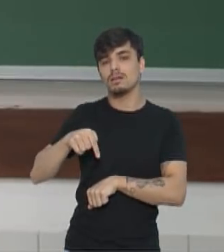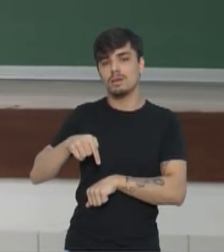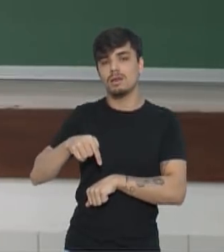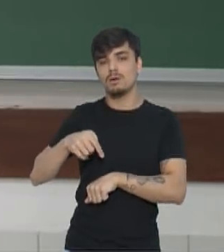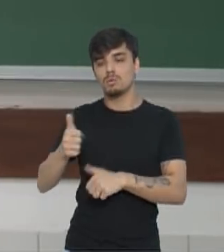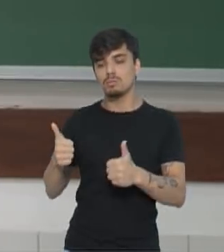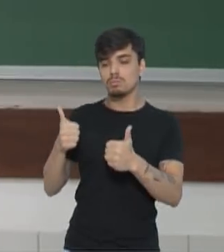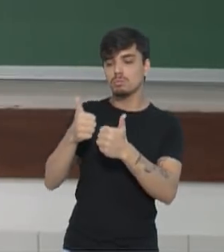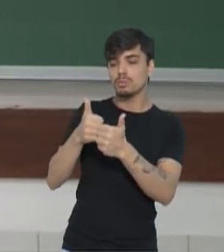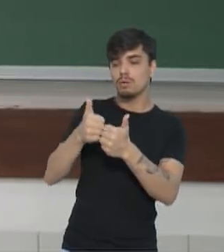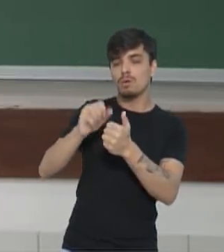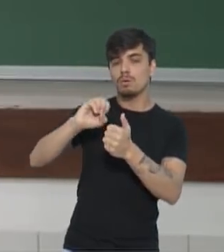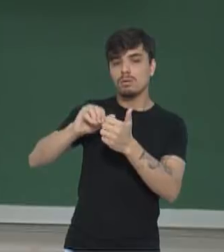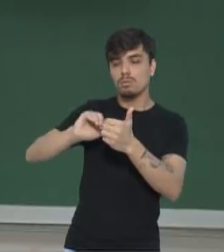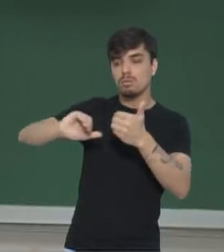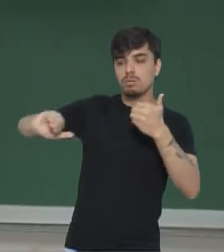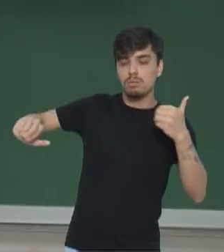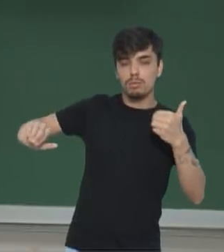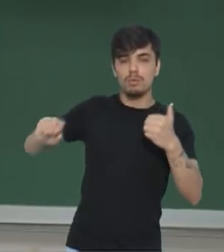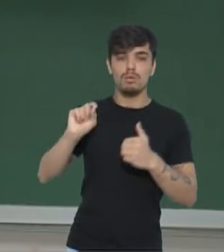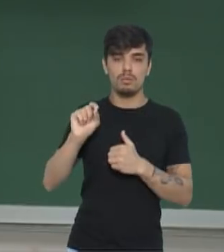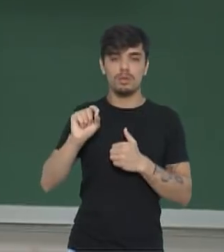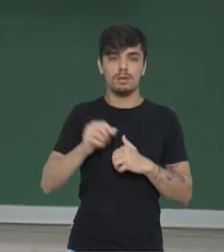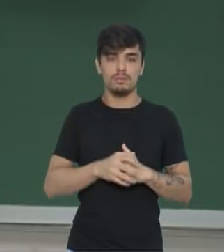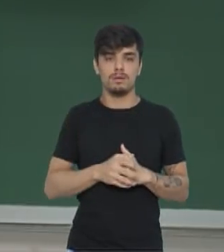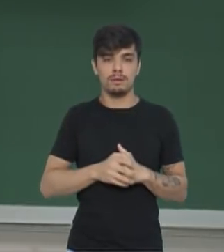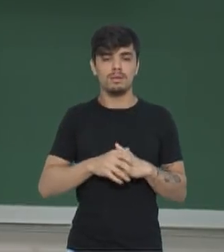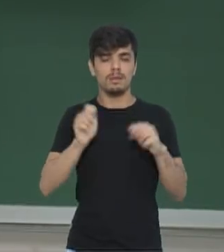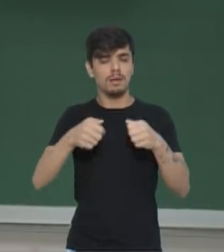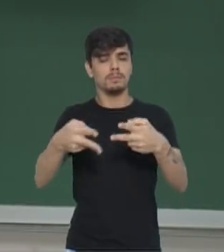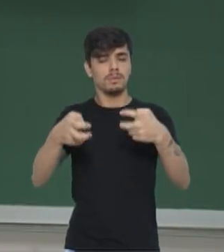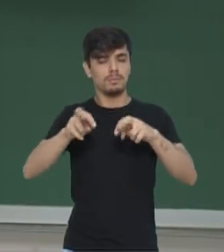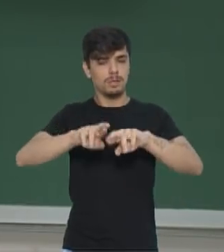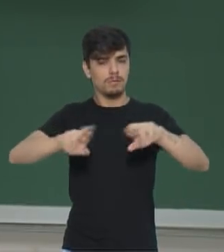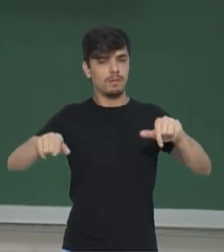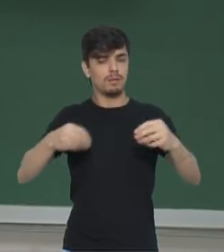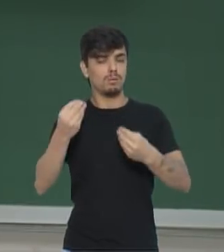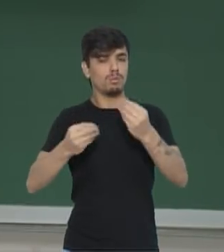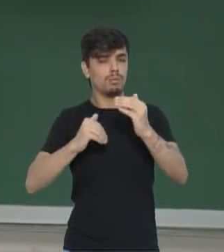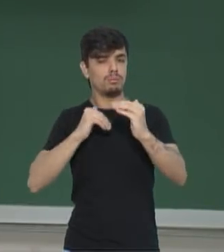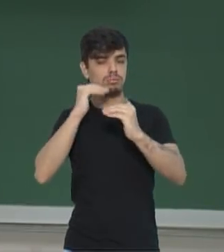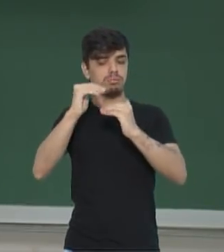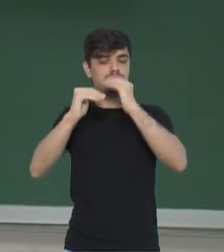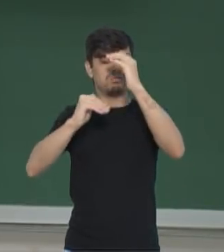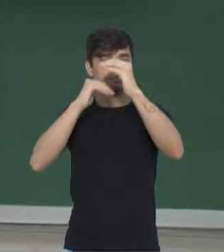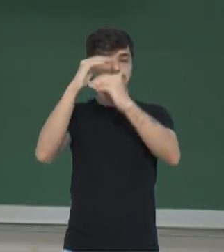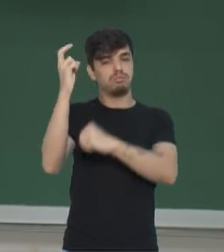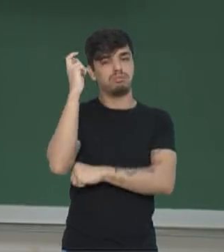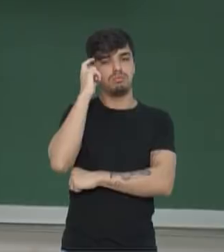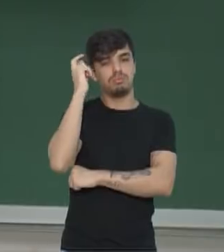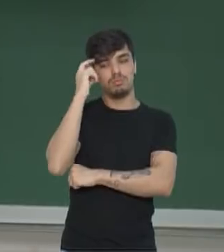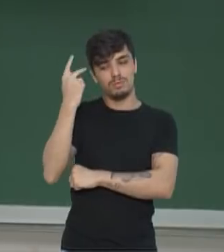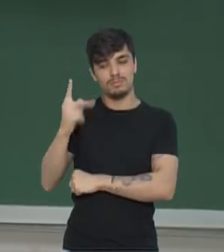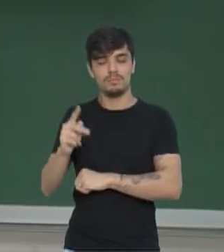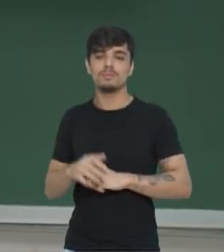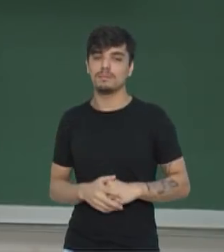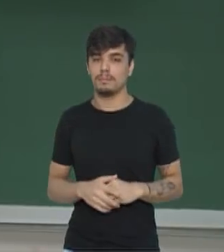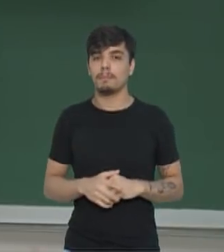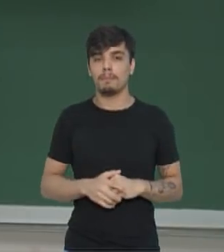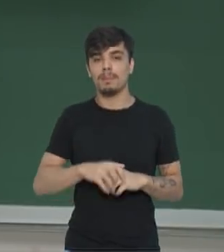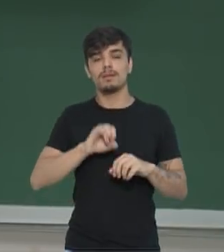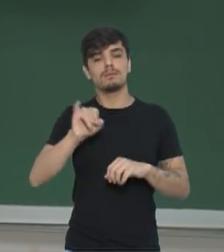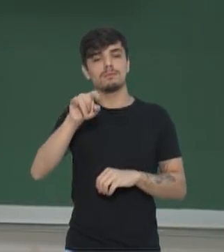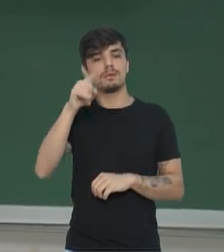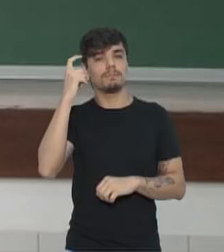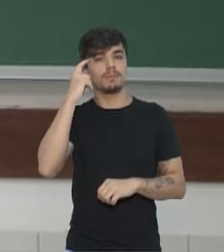e outros mais afastados, você passa a ter então uma diferença do desenvolvimento da cultura deles. Basta você